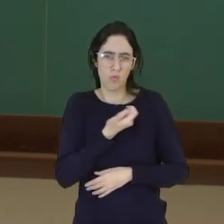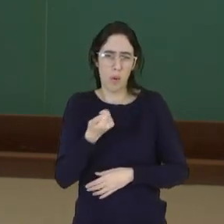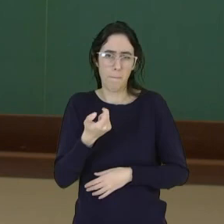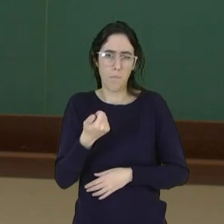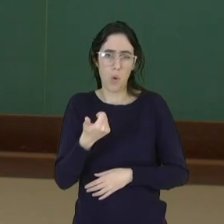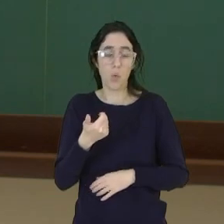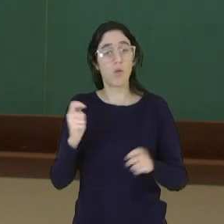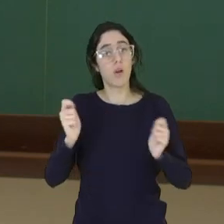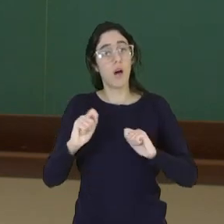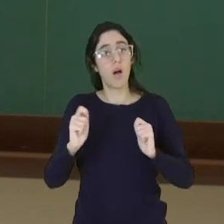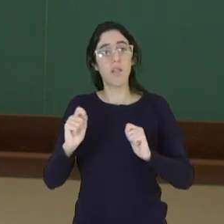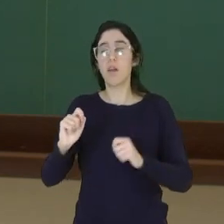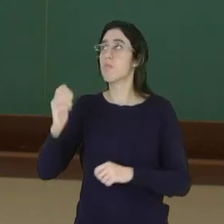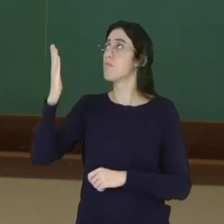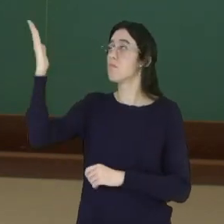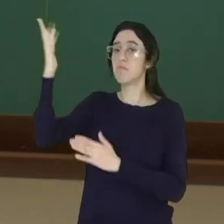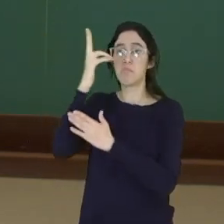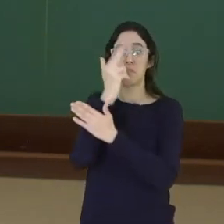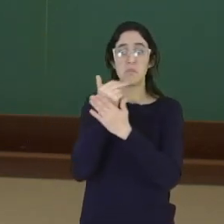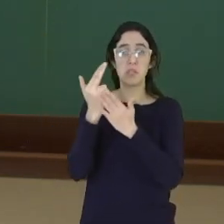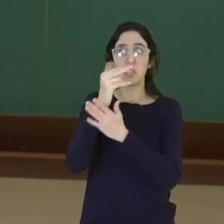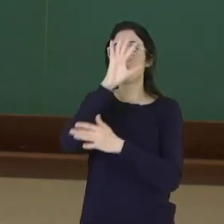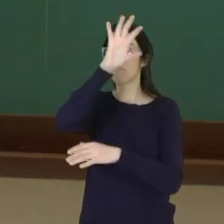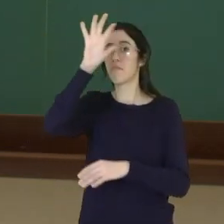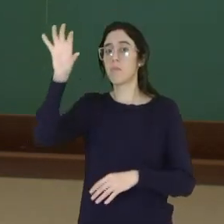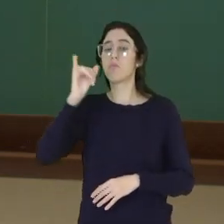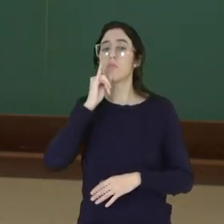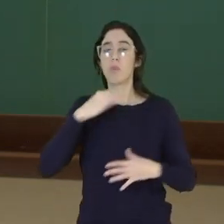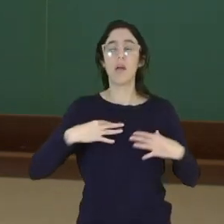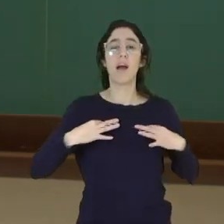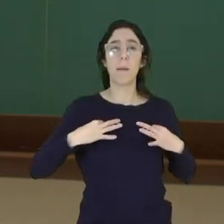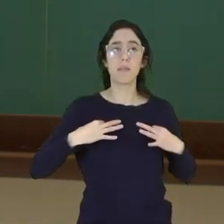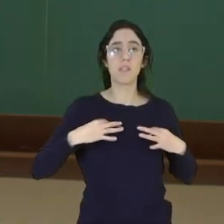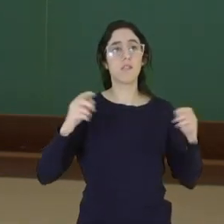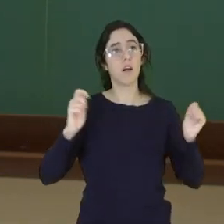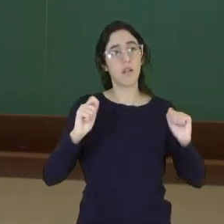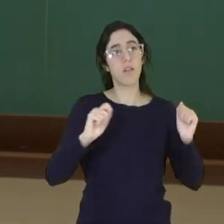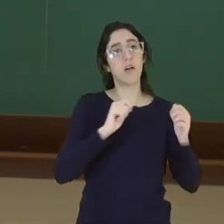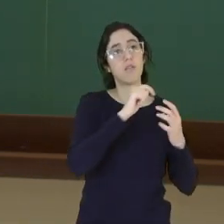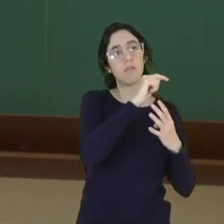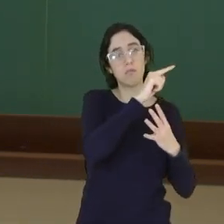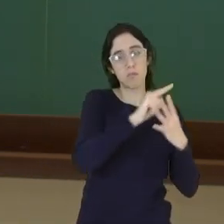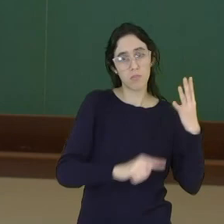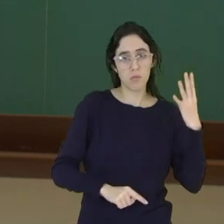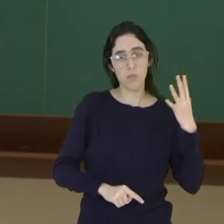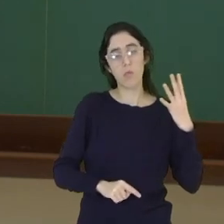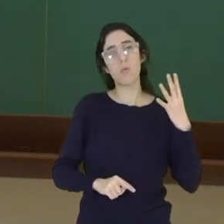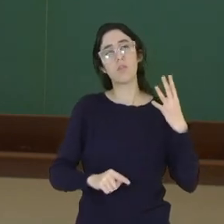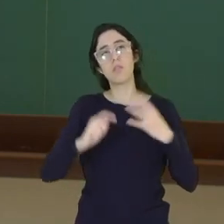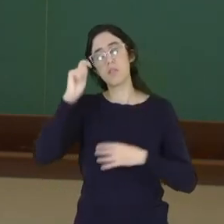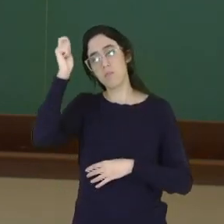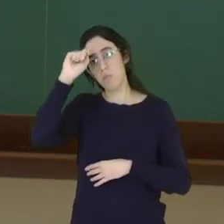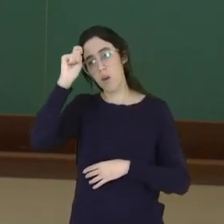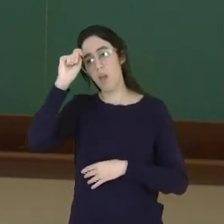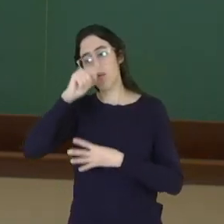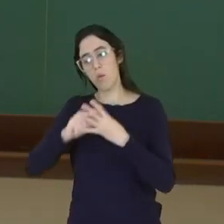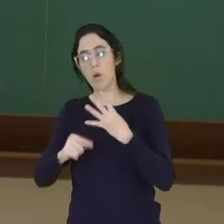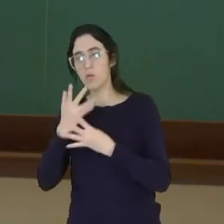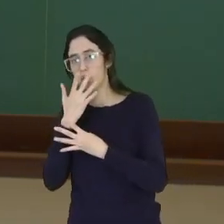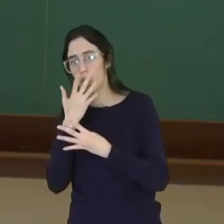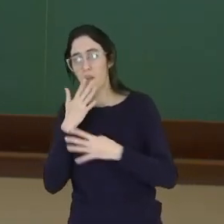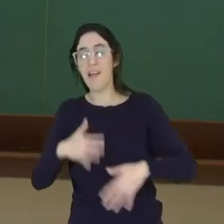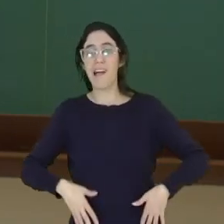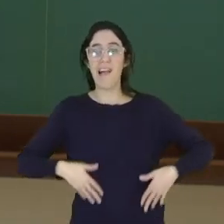pode desenhar uma árvore de possibilidades. Então a camiseta com as 4 cores, a calça com as 4 cores e o boné com as 4 cores.